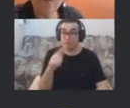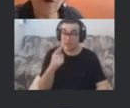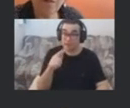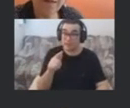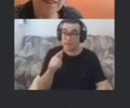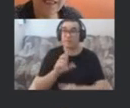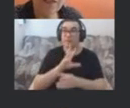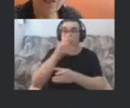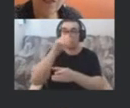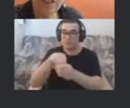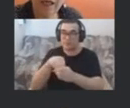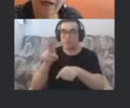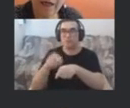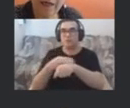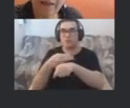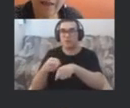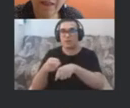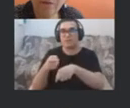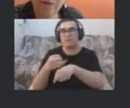Então, essa é a forma, né,